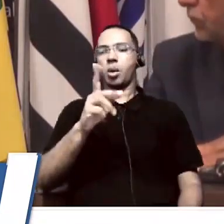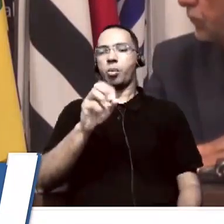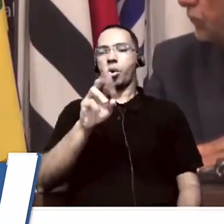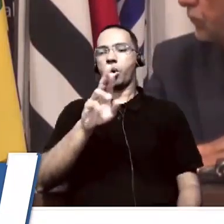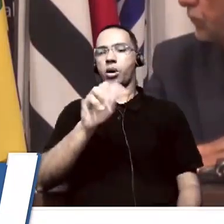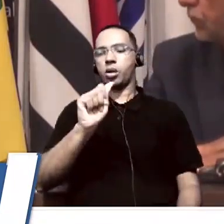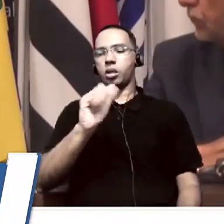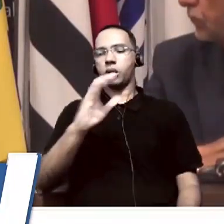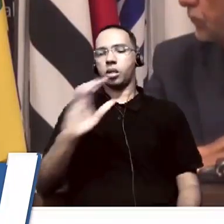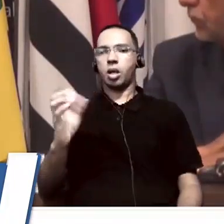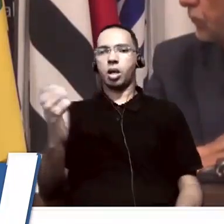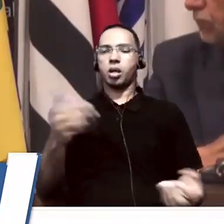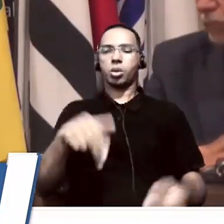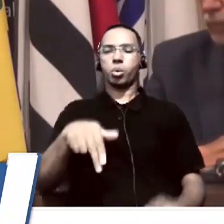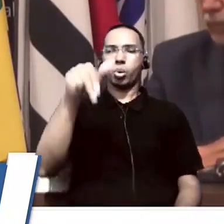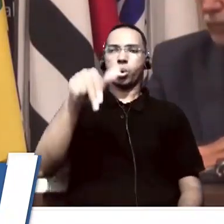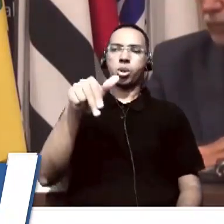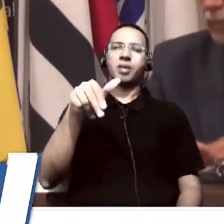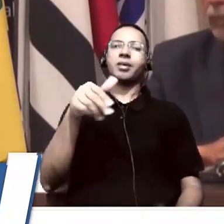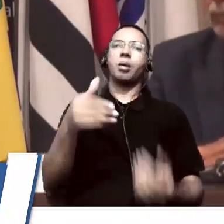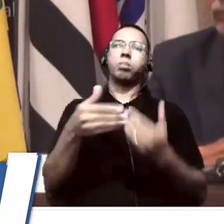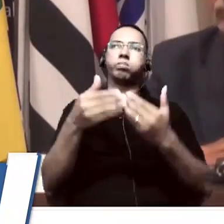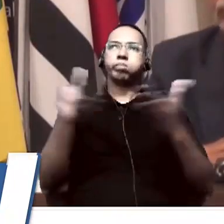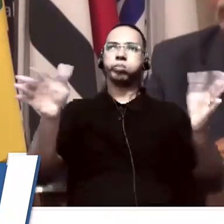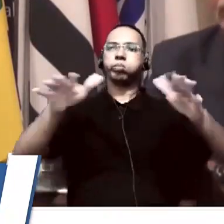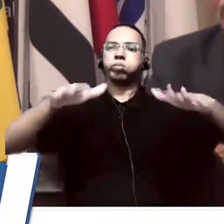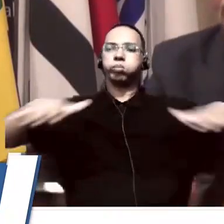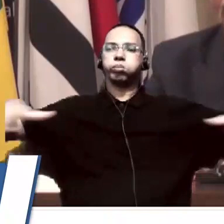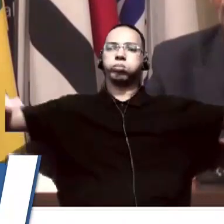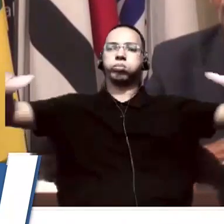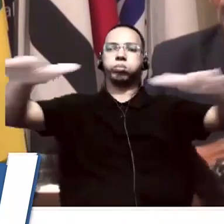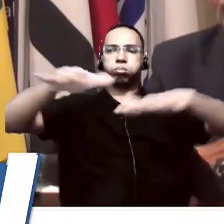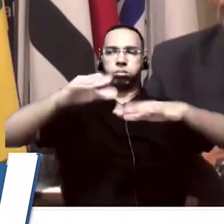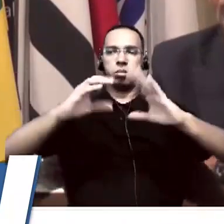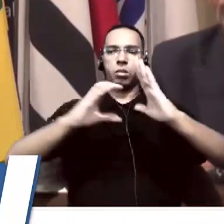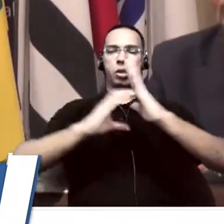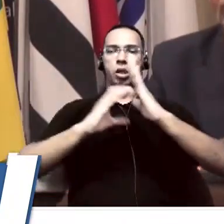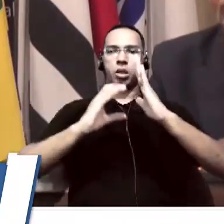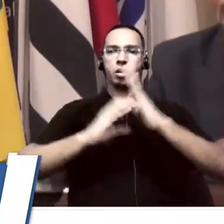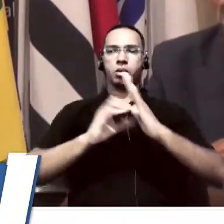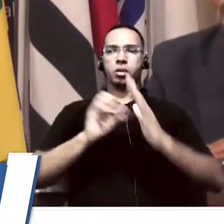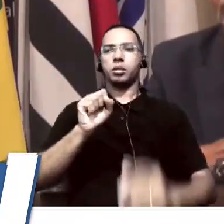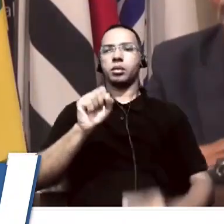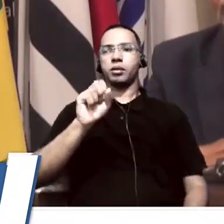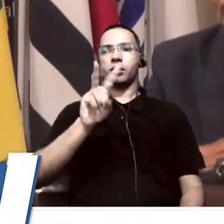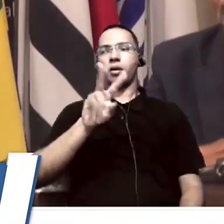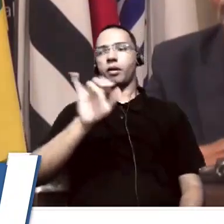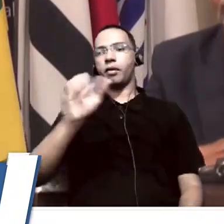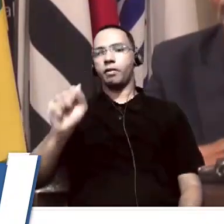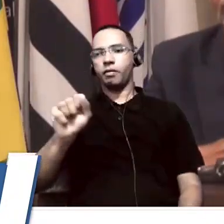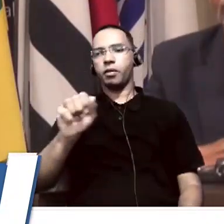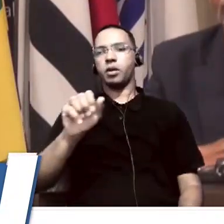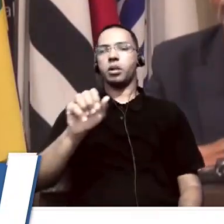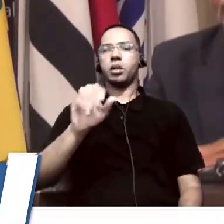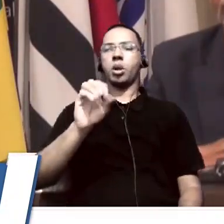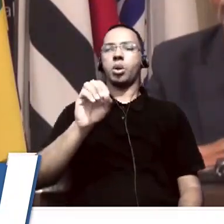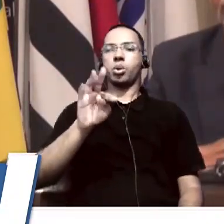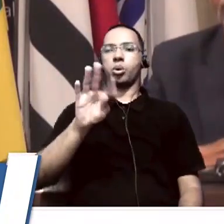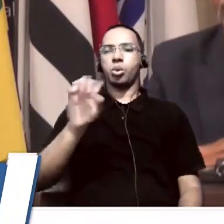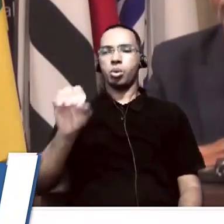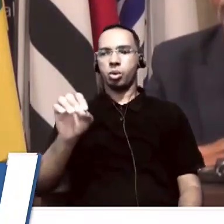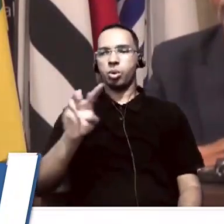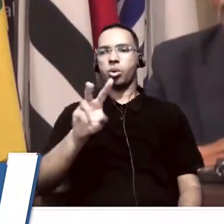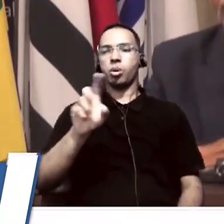CRAS Nordeste ali na Vila Gozuém, que vai abranger toda a região da Vila Santa Terezinha, do Horto, ali do Sítio Petrópolis,